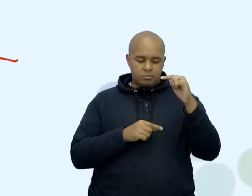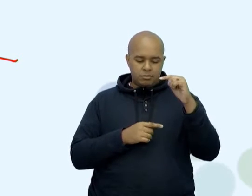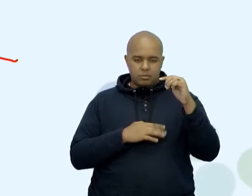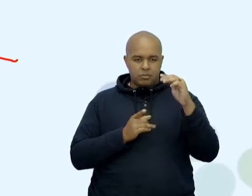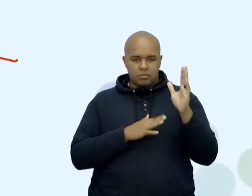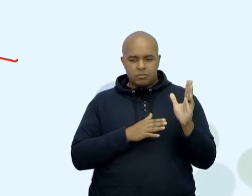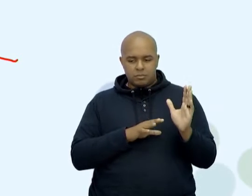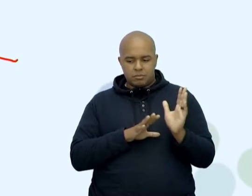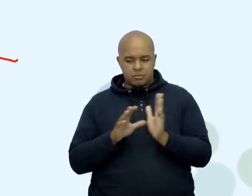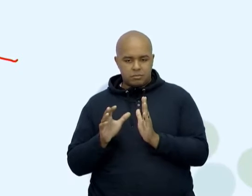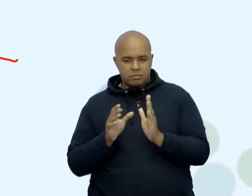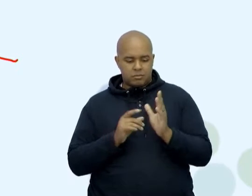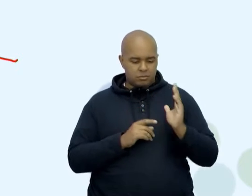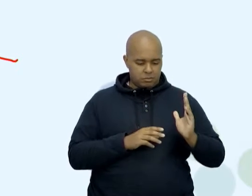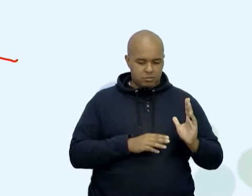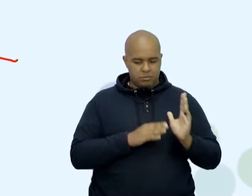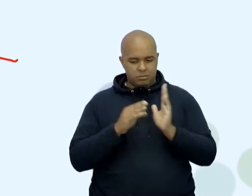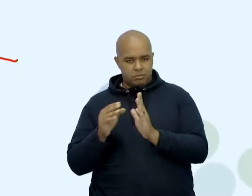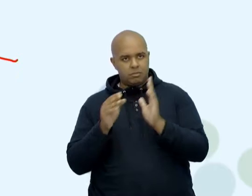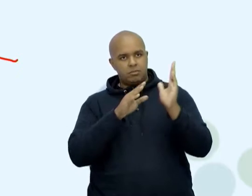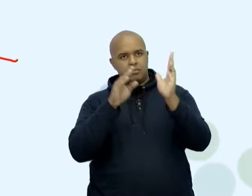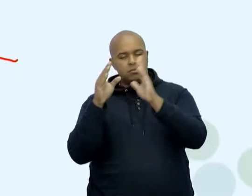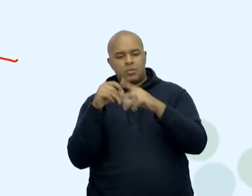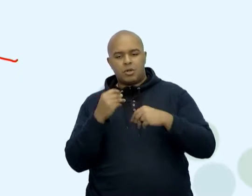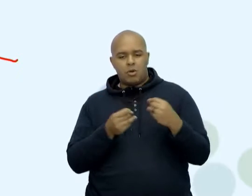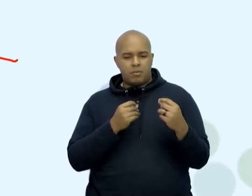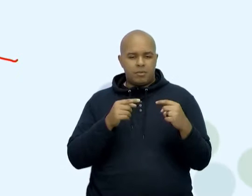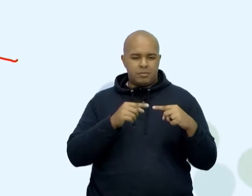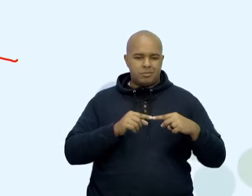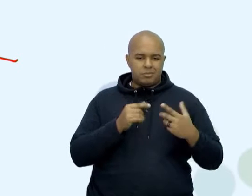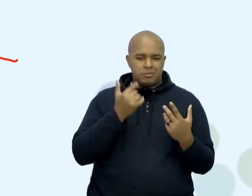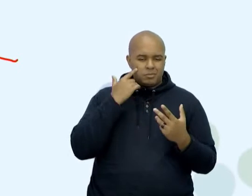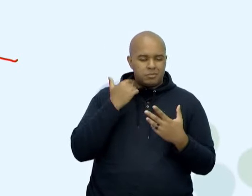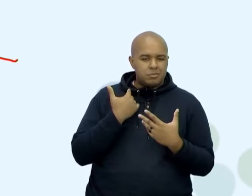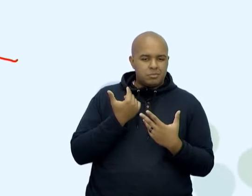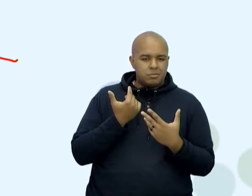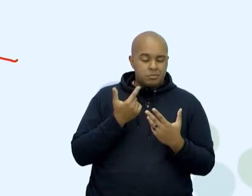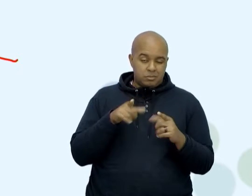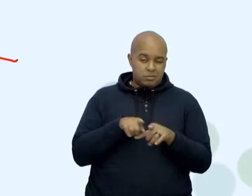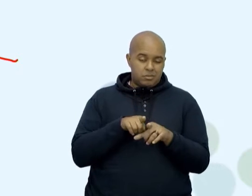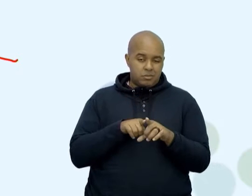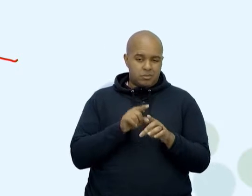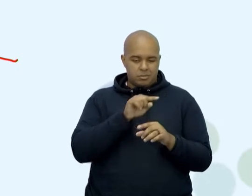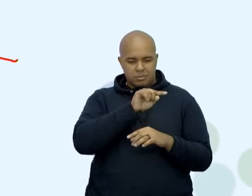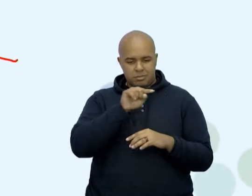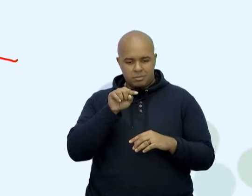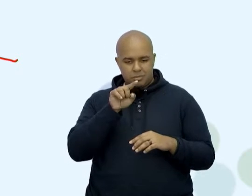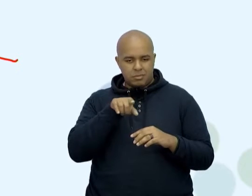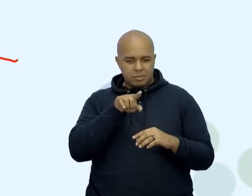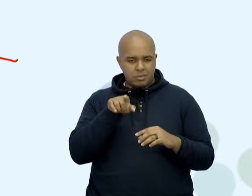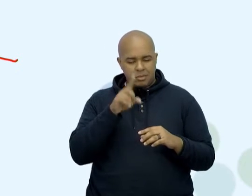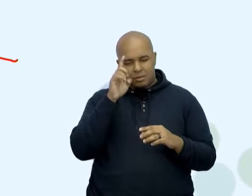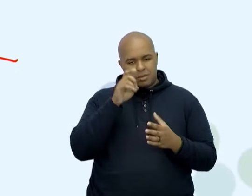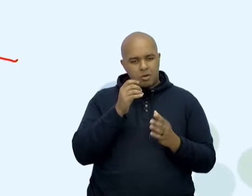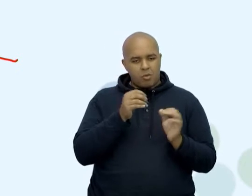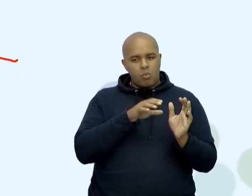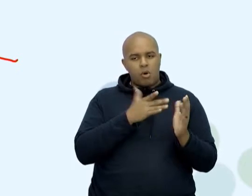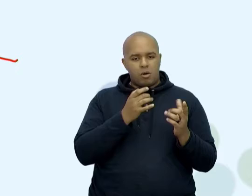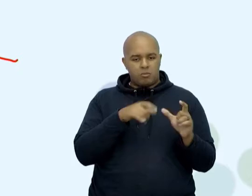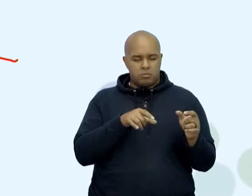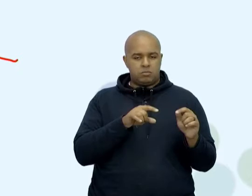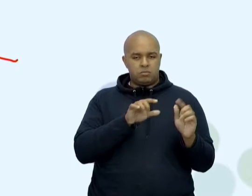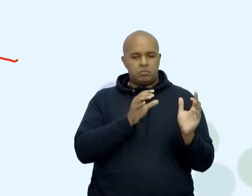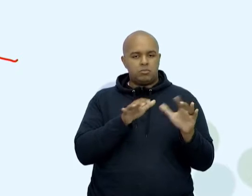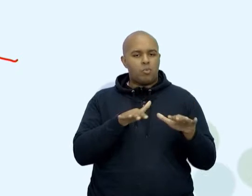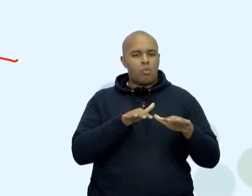se deslocar de um ponto para o outro. E eu vou colocar aqui, inclusive, essa seta para a gente já determinar qual que vai